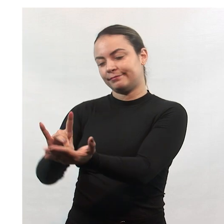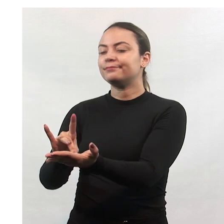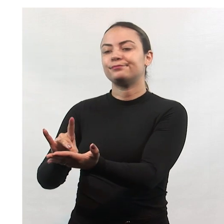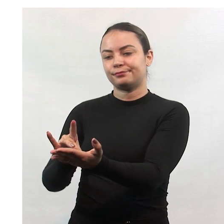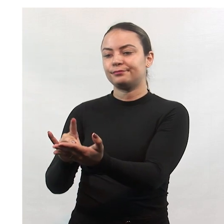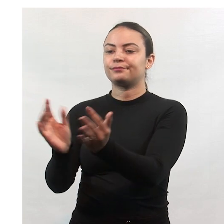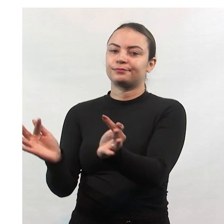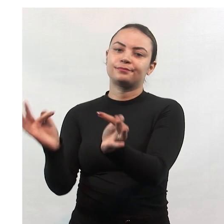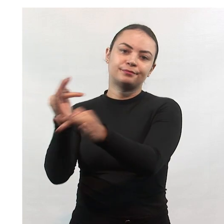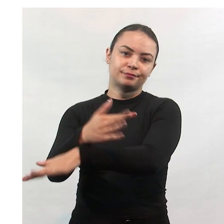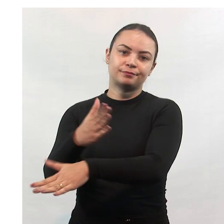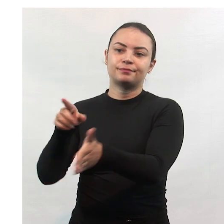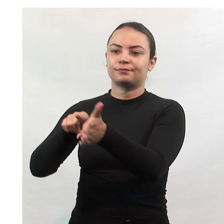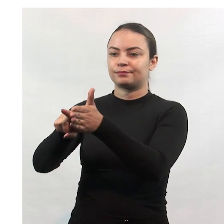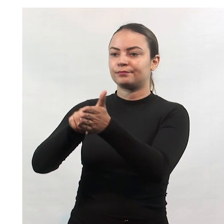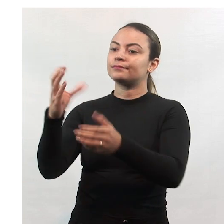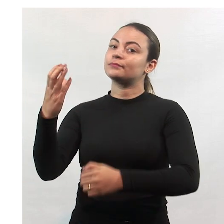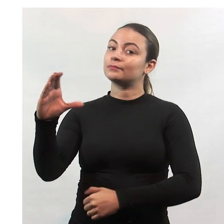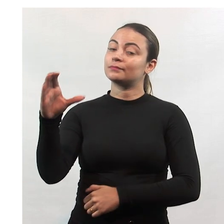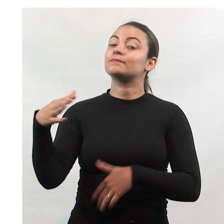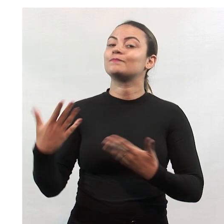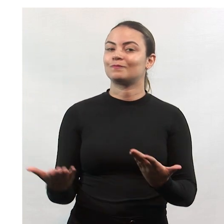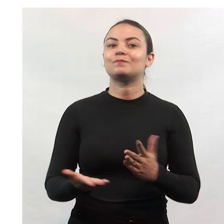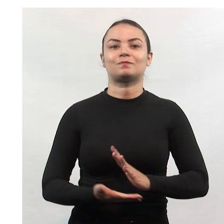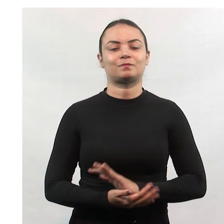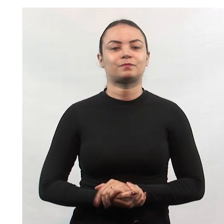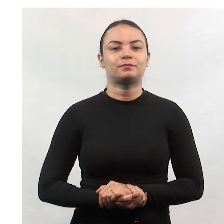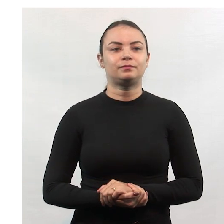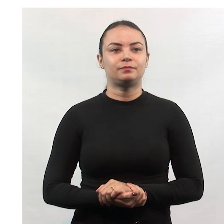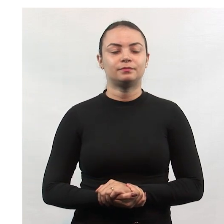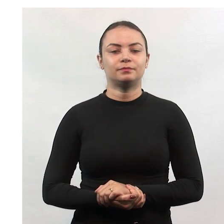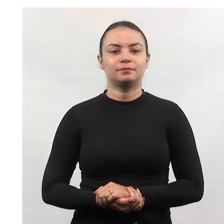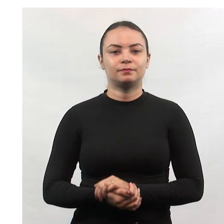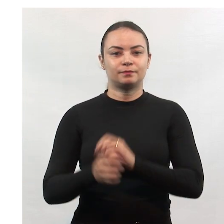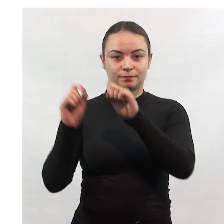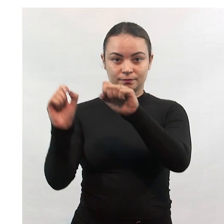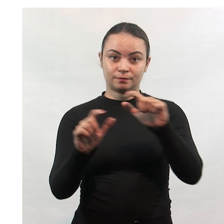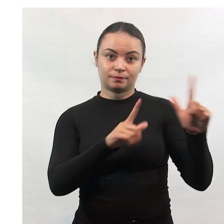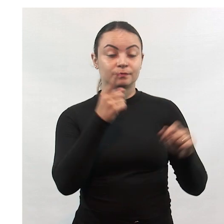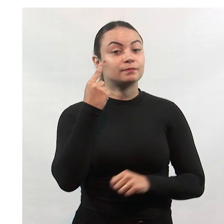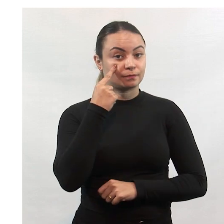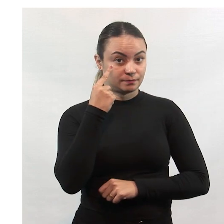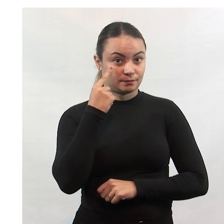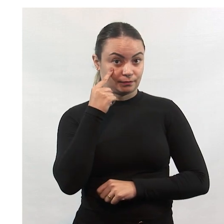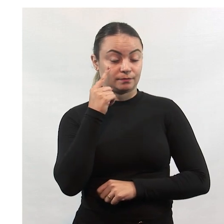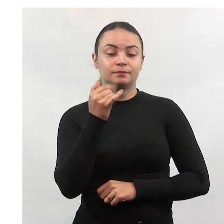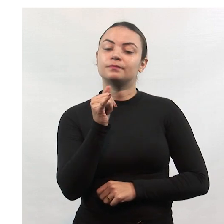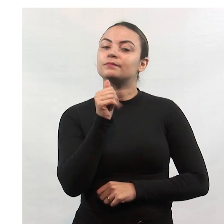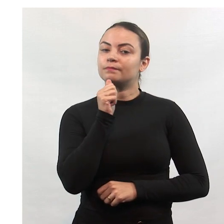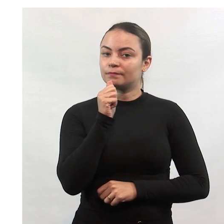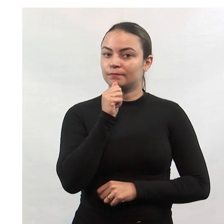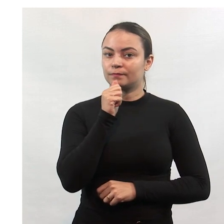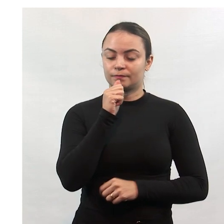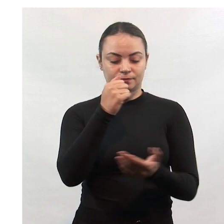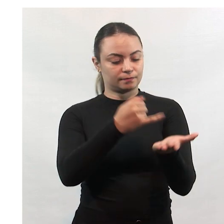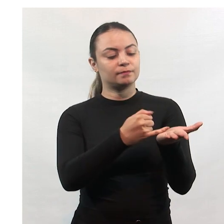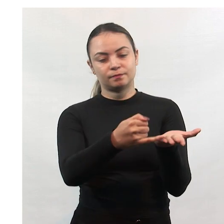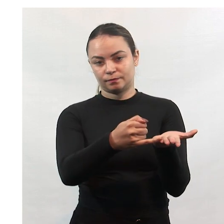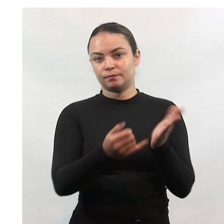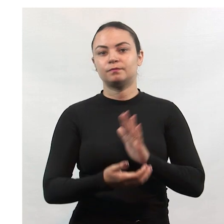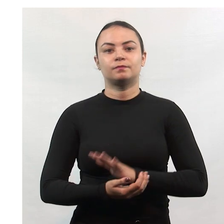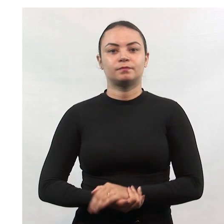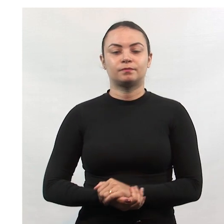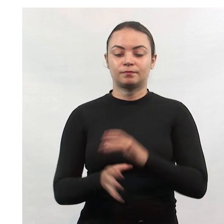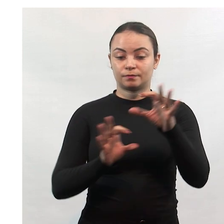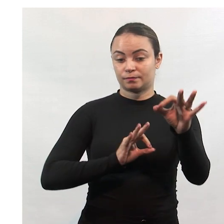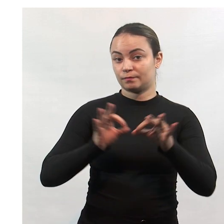justificativa, né? E aí entram aspectos social, né, aspectos pessoal, profissional, aspectos acadêmicos, né, dentro